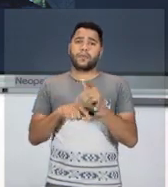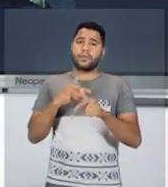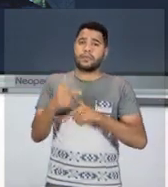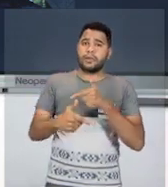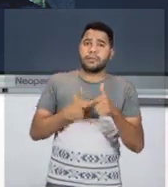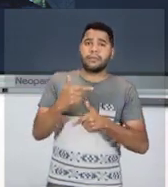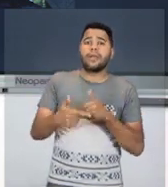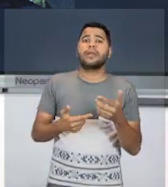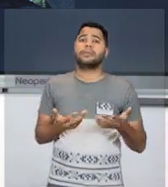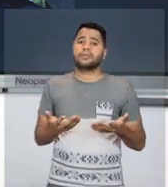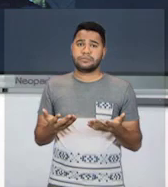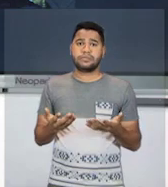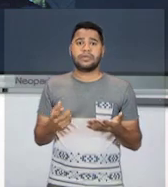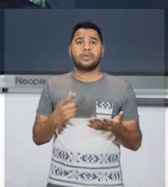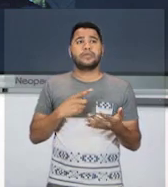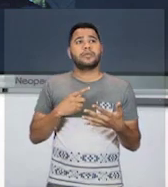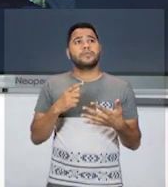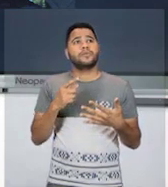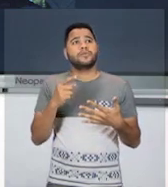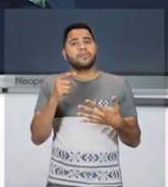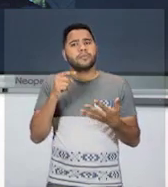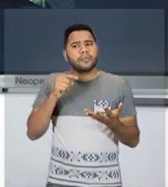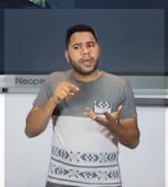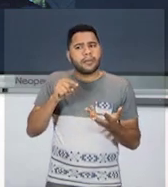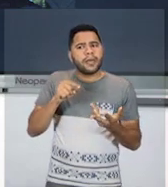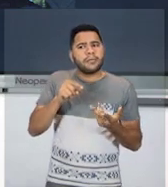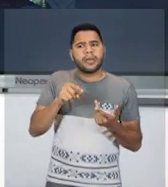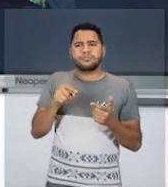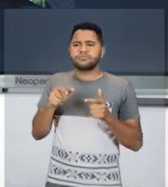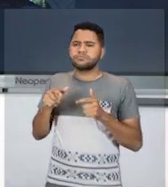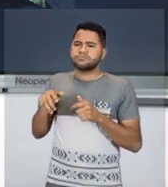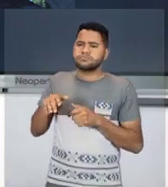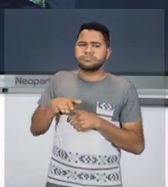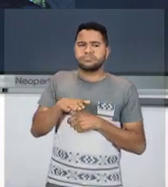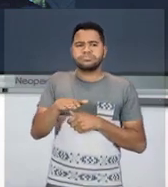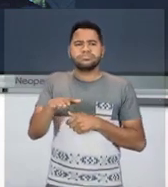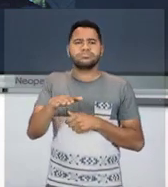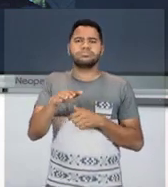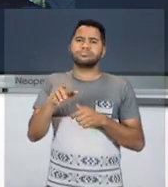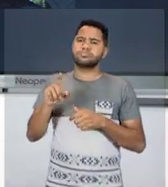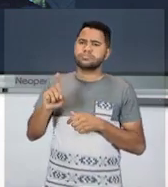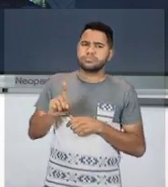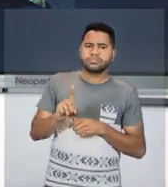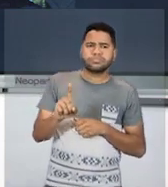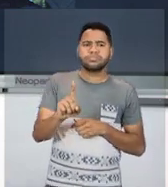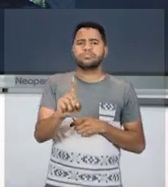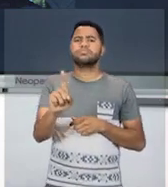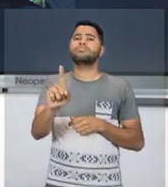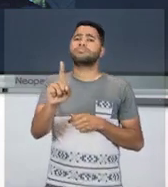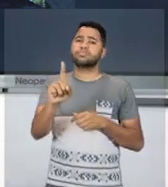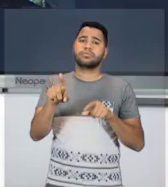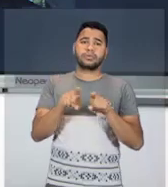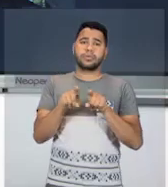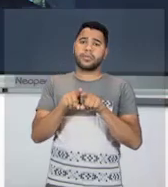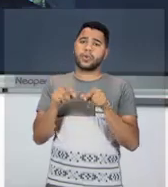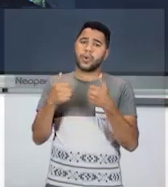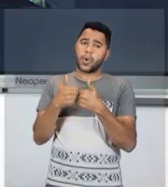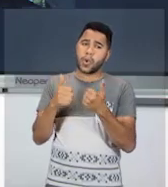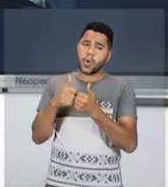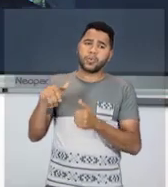do trabalho então nós temos aí passamos por diversos lugares né para quem precisa o transporte público